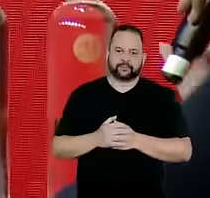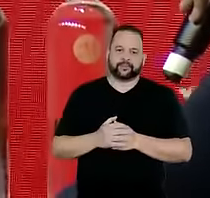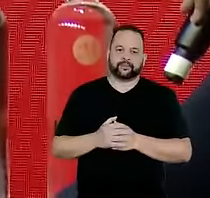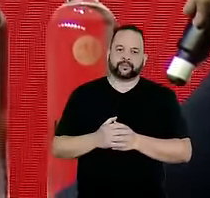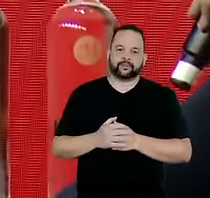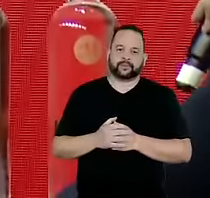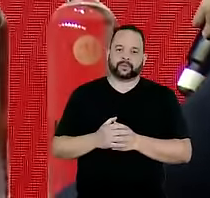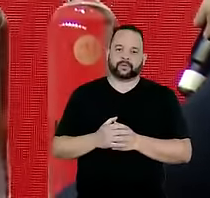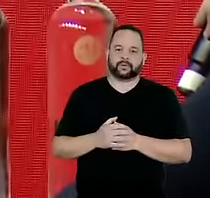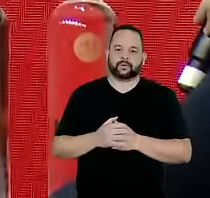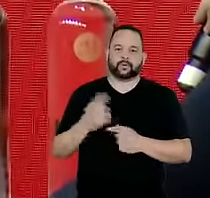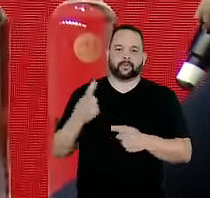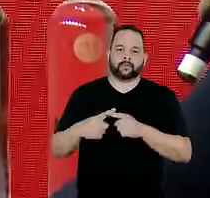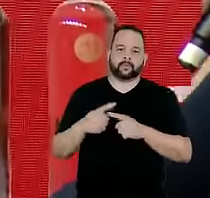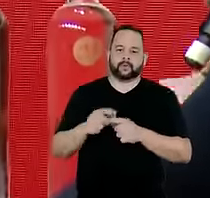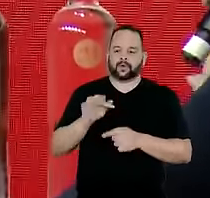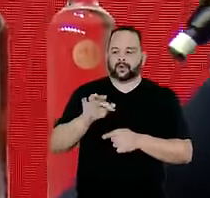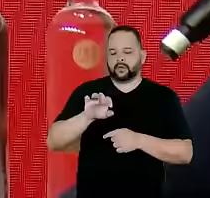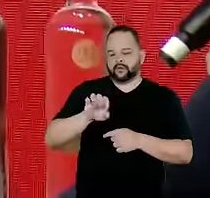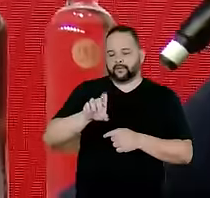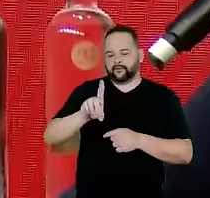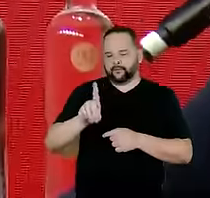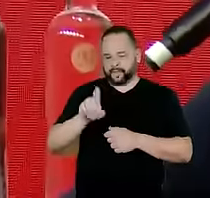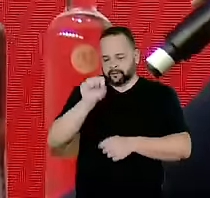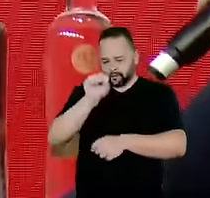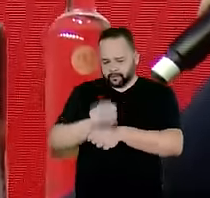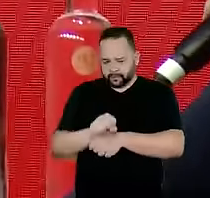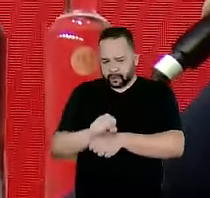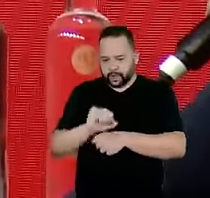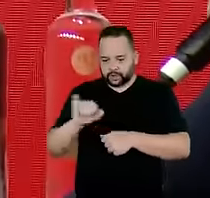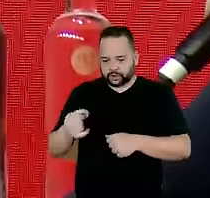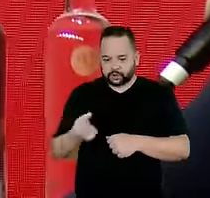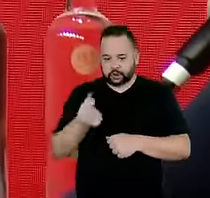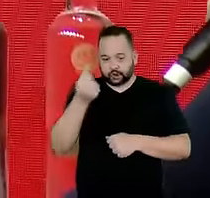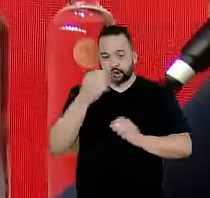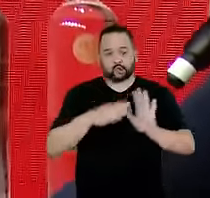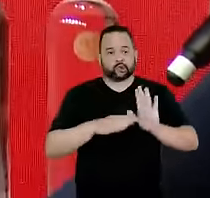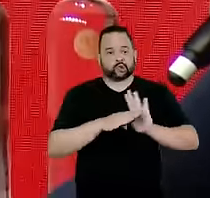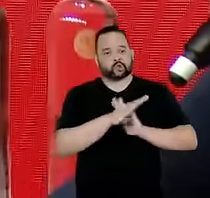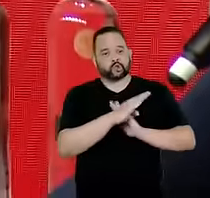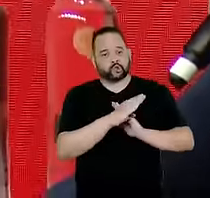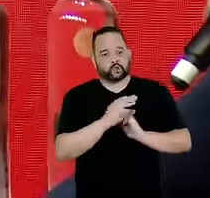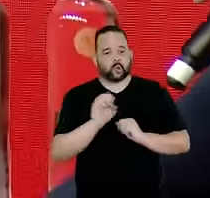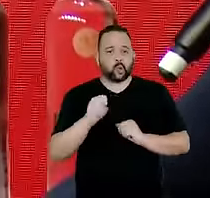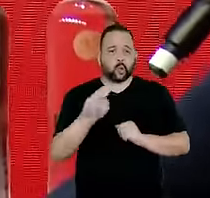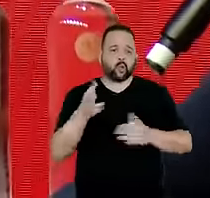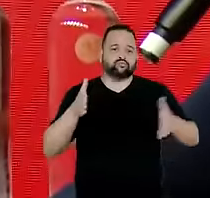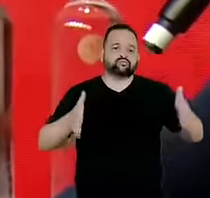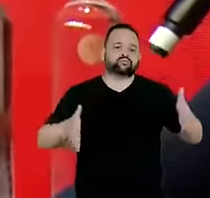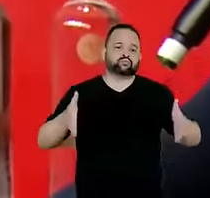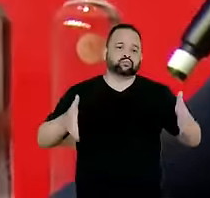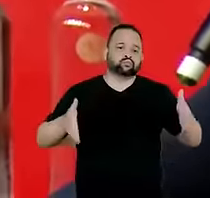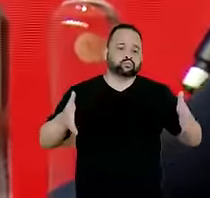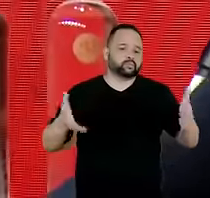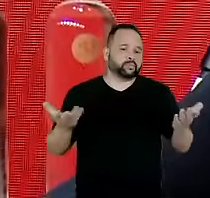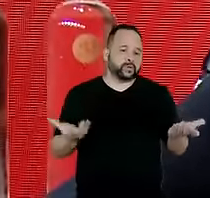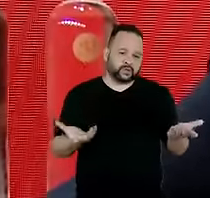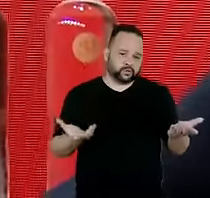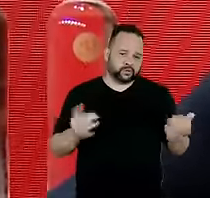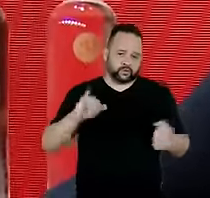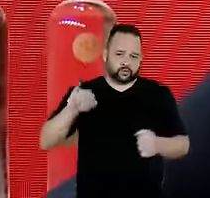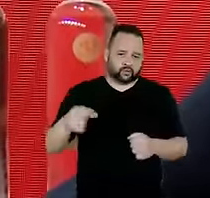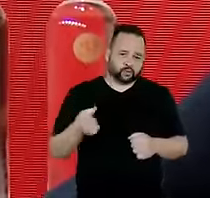Fed vai parar de subir o juros ou ou qual é a duração de tempo que o juros vai ficar